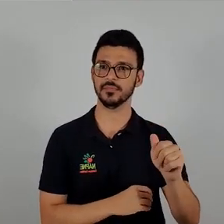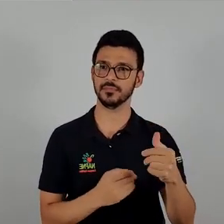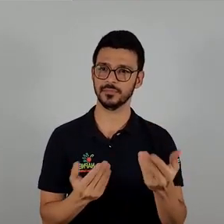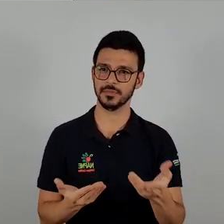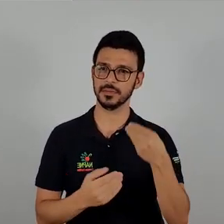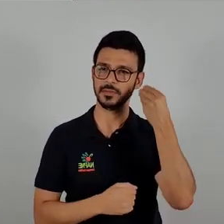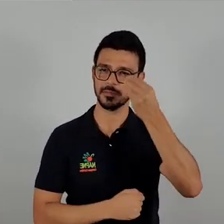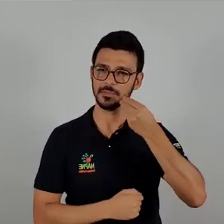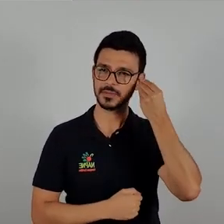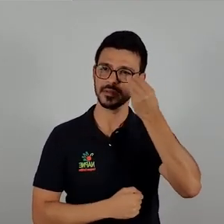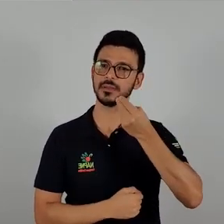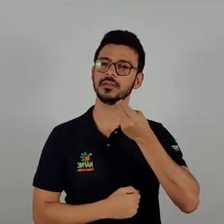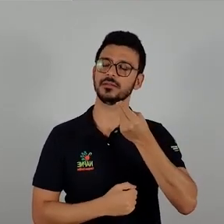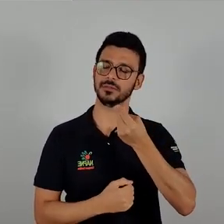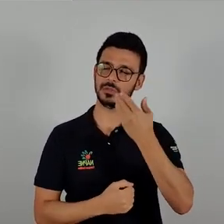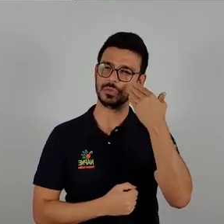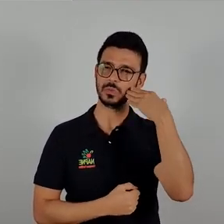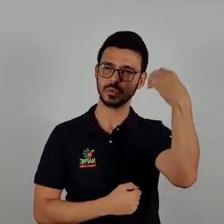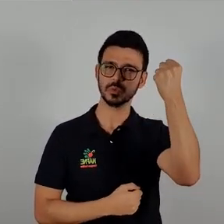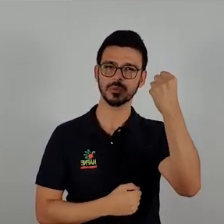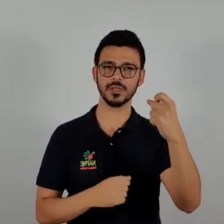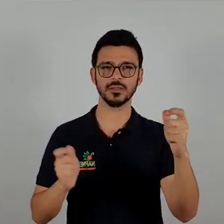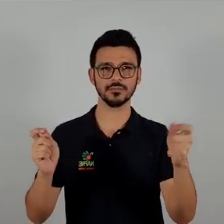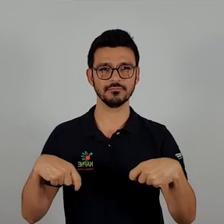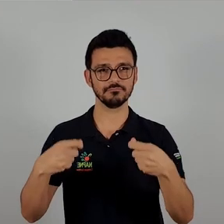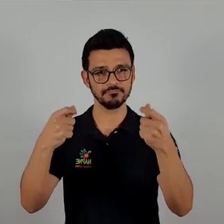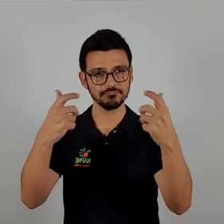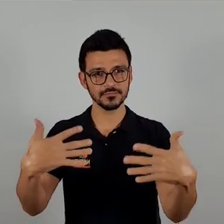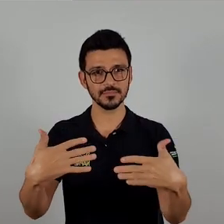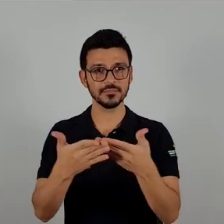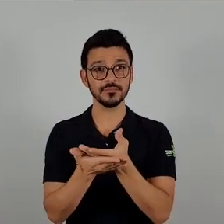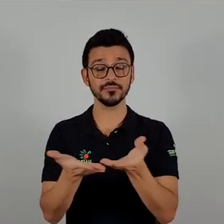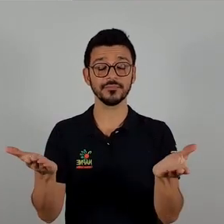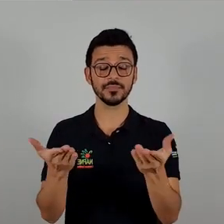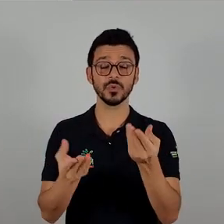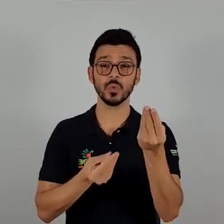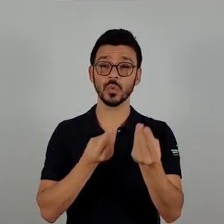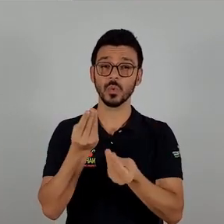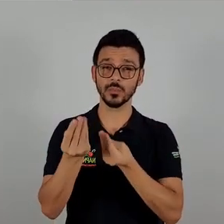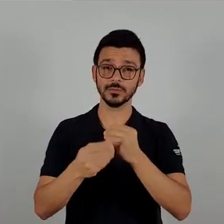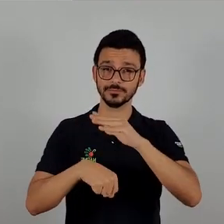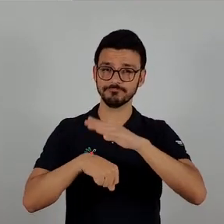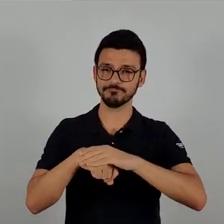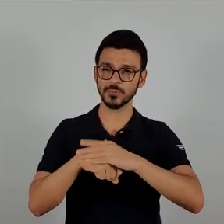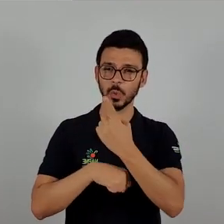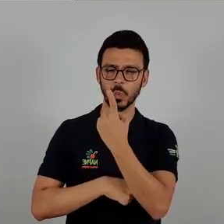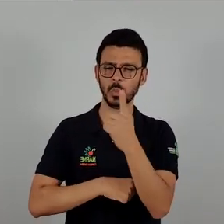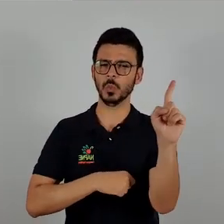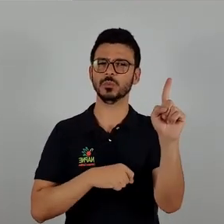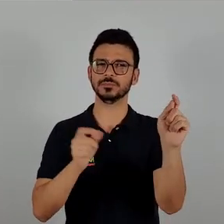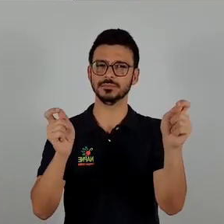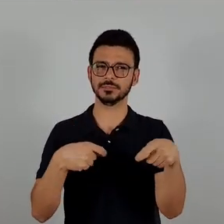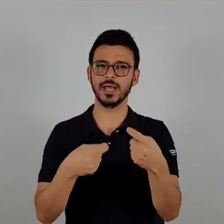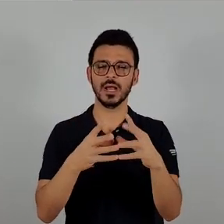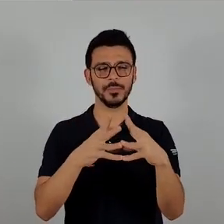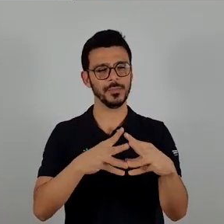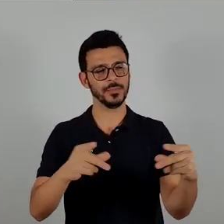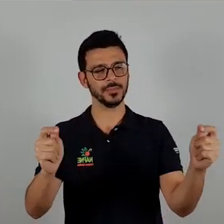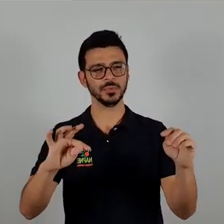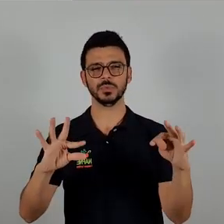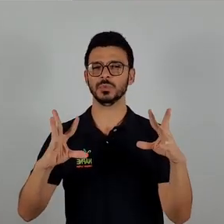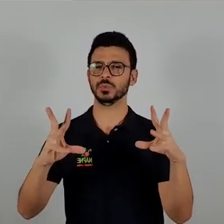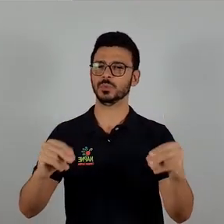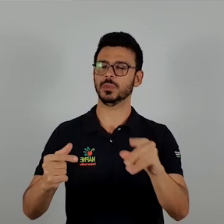único pode resolver a maioria ou todas as queixas dos pacientes que procuram os consultórios médicos veterinários aí. Então, eu vou me